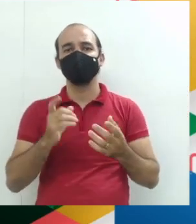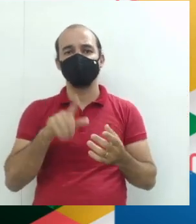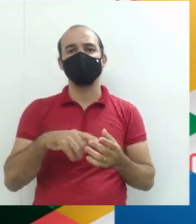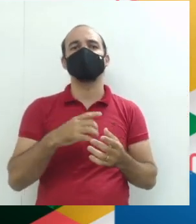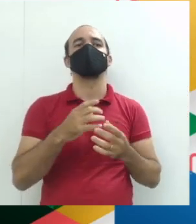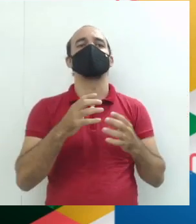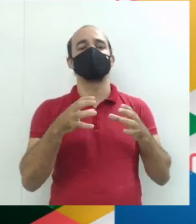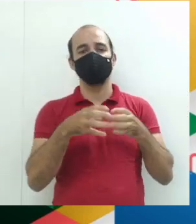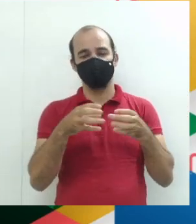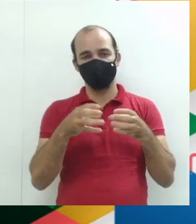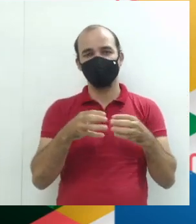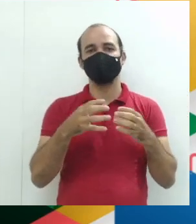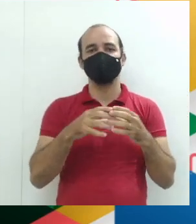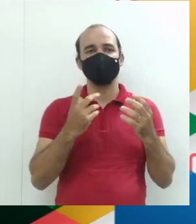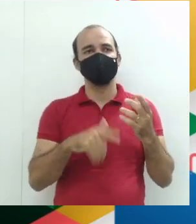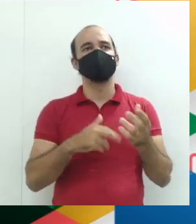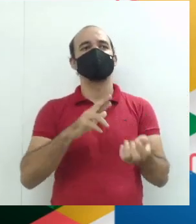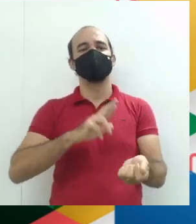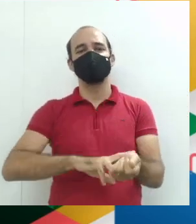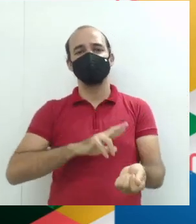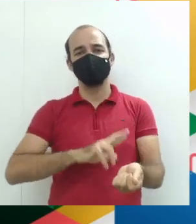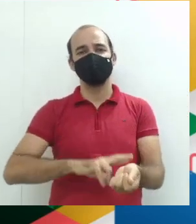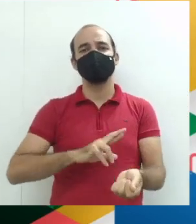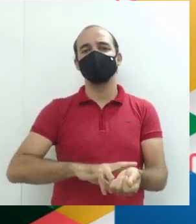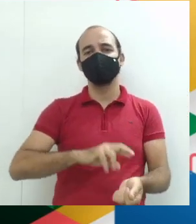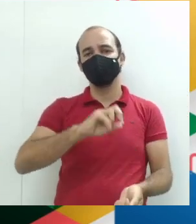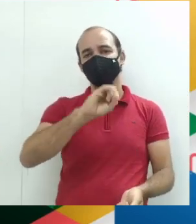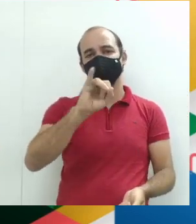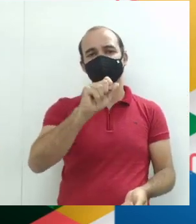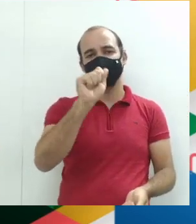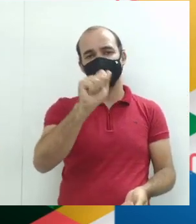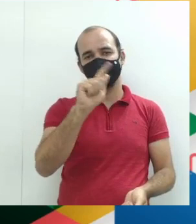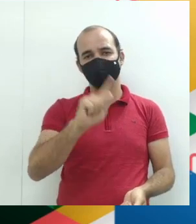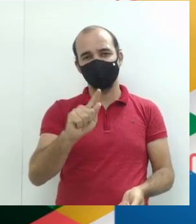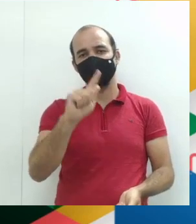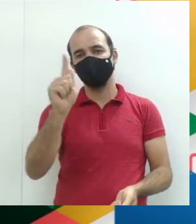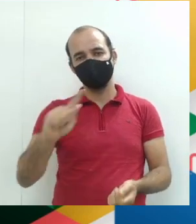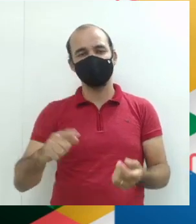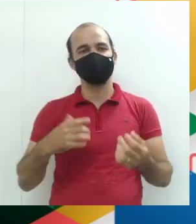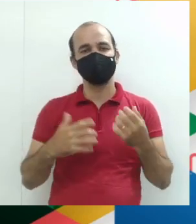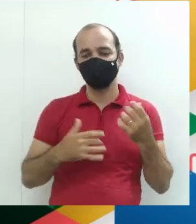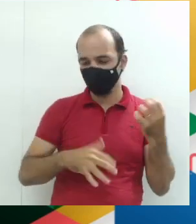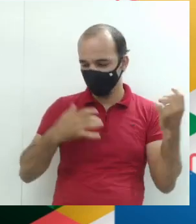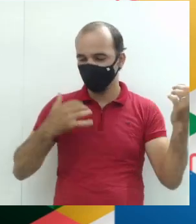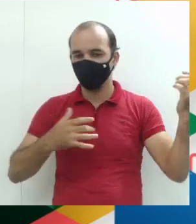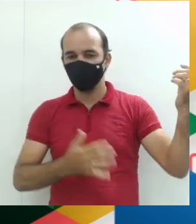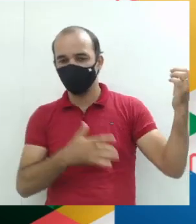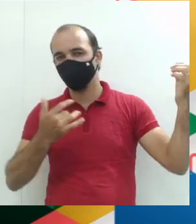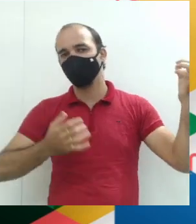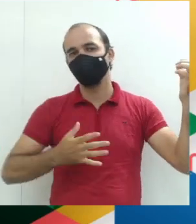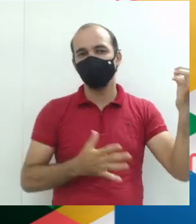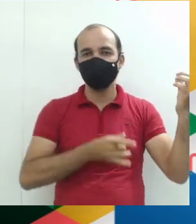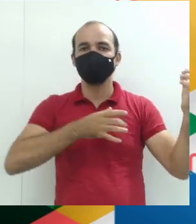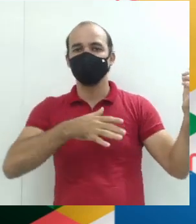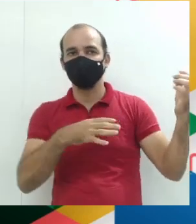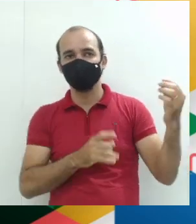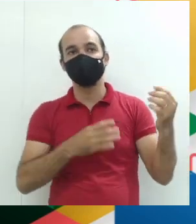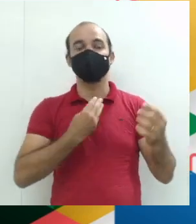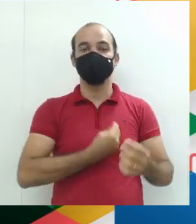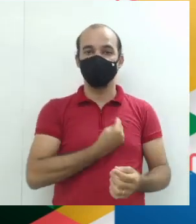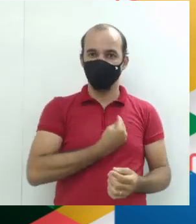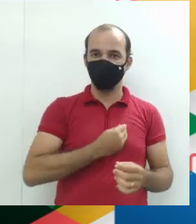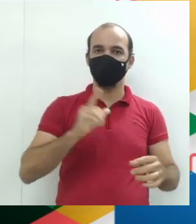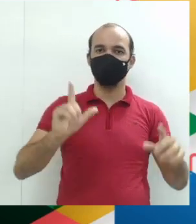que trazia um ritmo mais swingado, mais embalado e que durante as apresentações ao vivo era